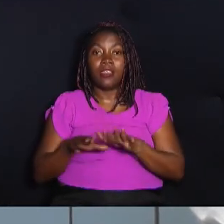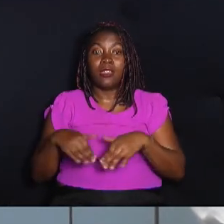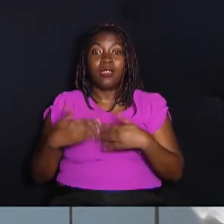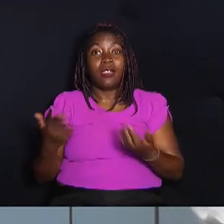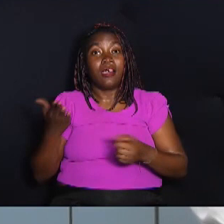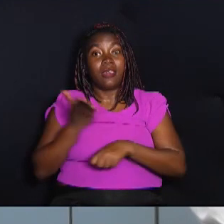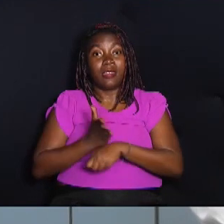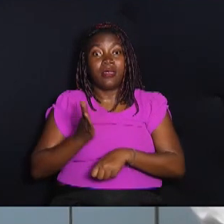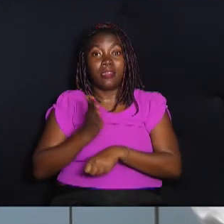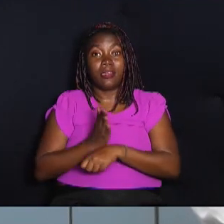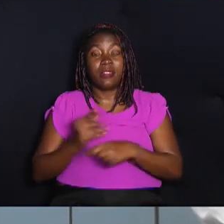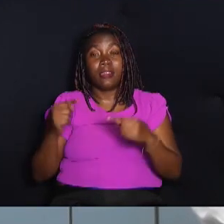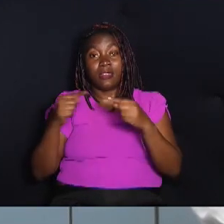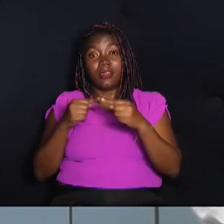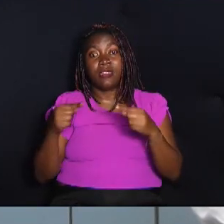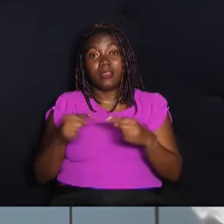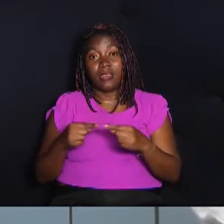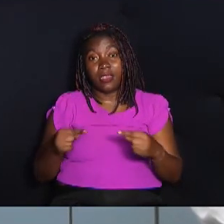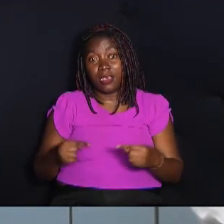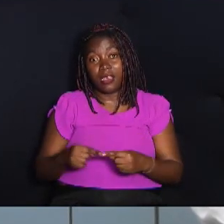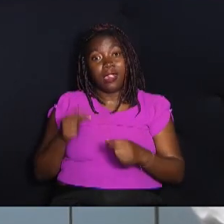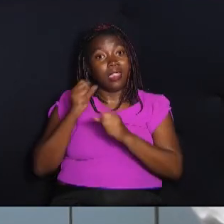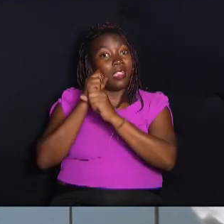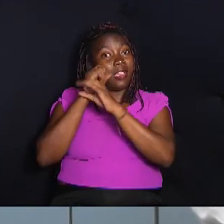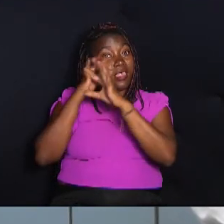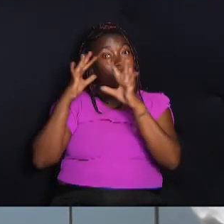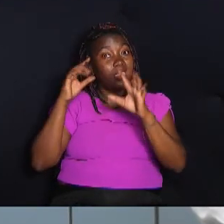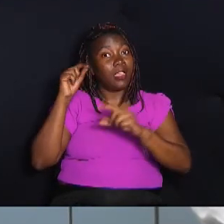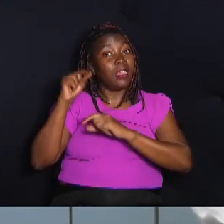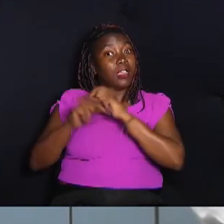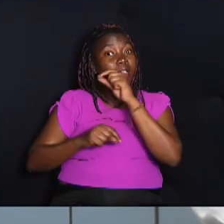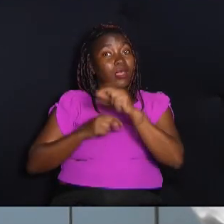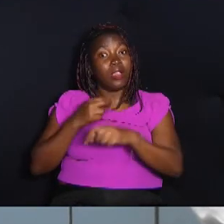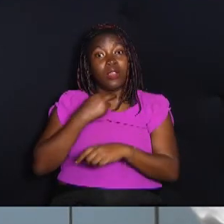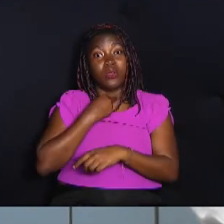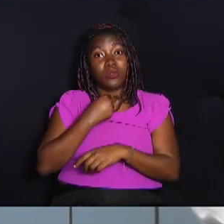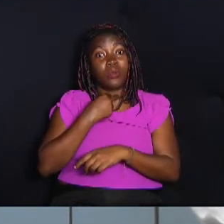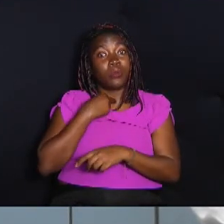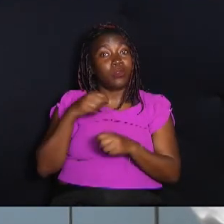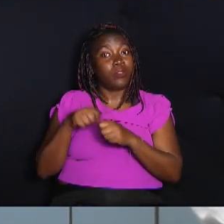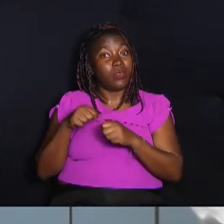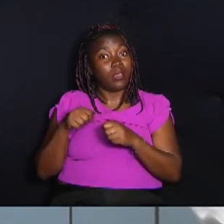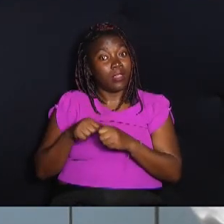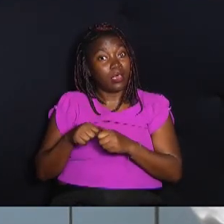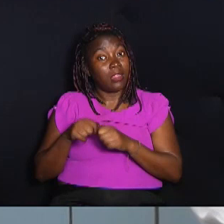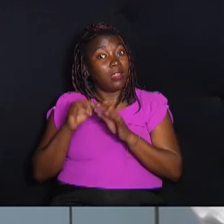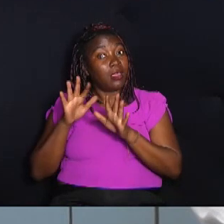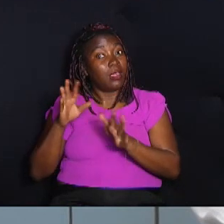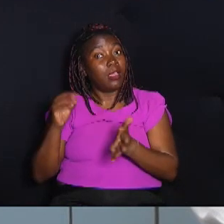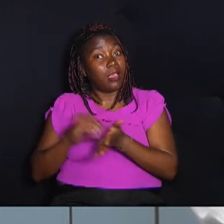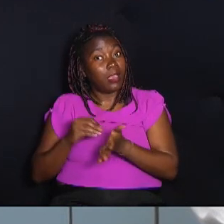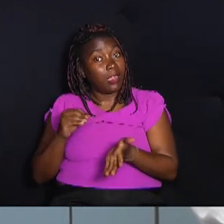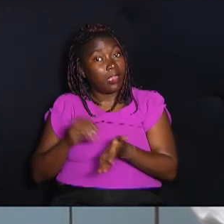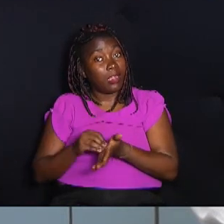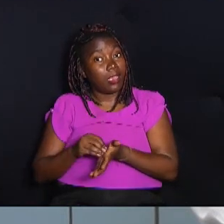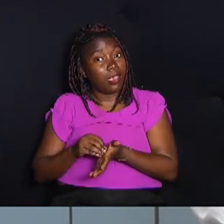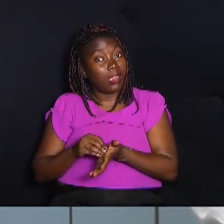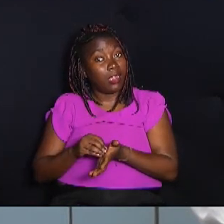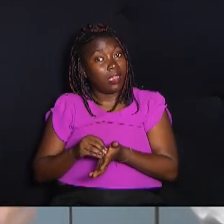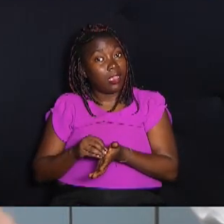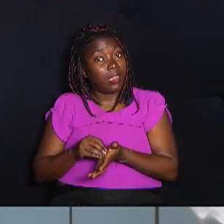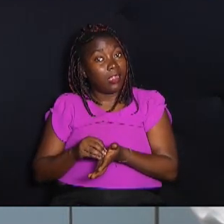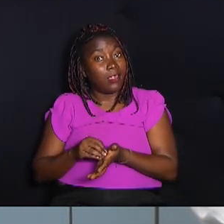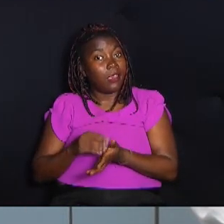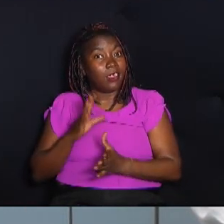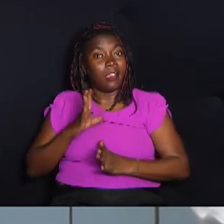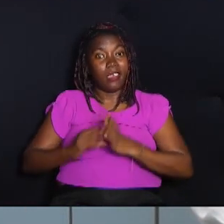nossas leis, elas prevêem aquilo que as pessoas não podem fazer, mas que não tenhamos aí também, né, alguns